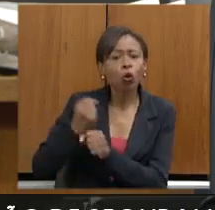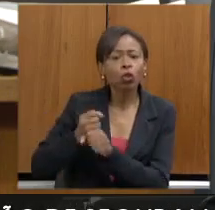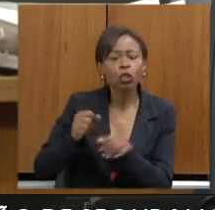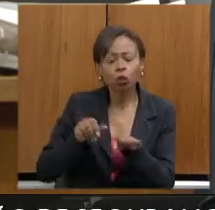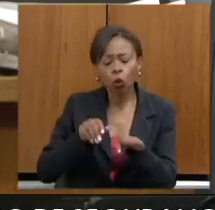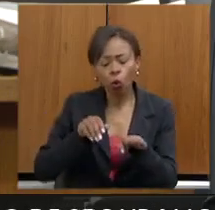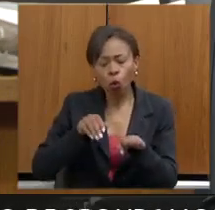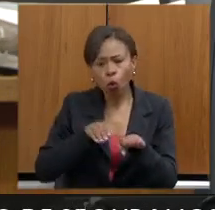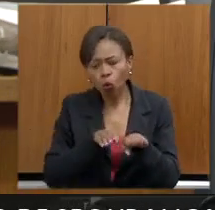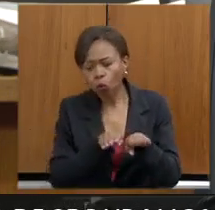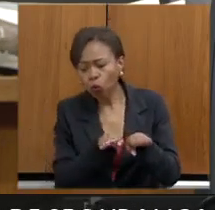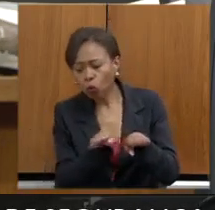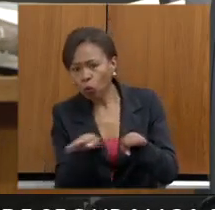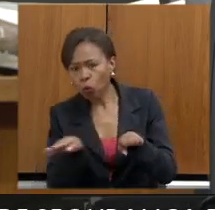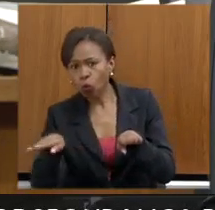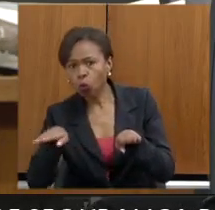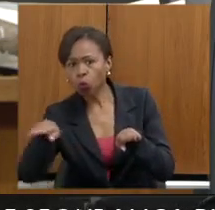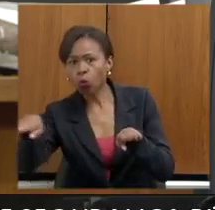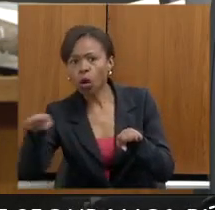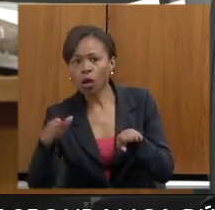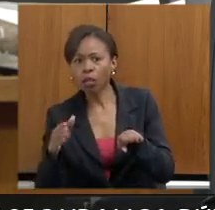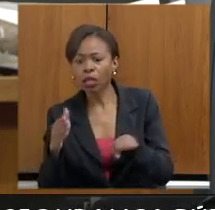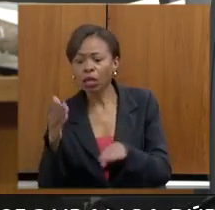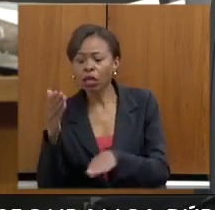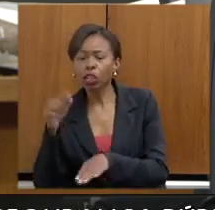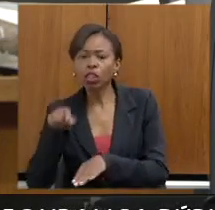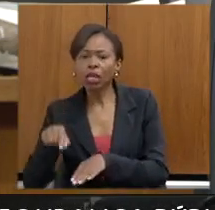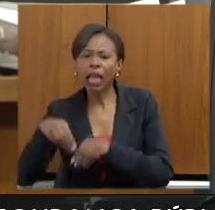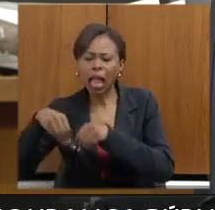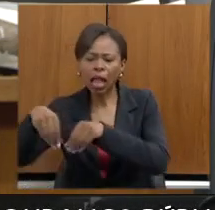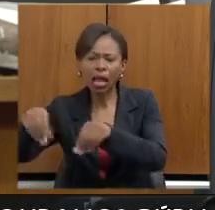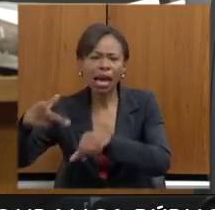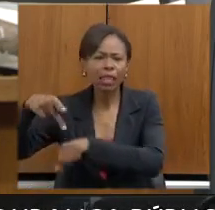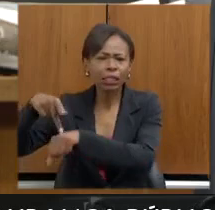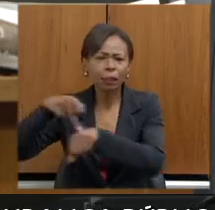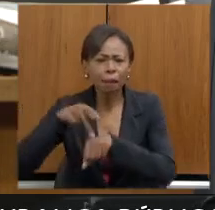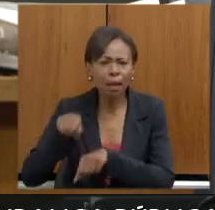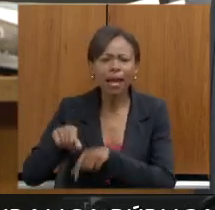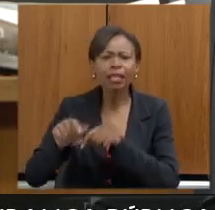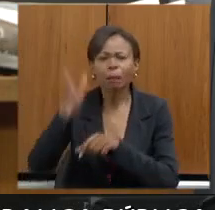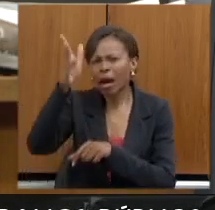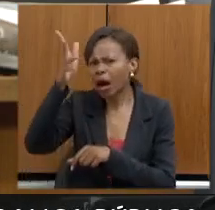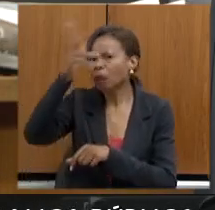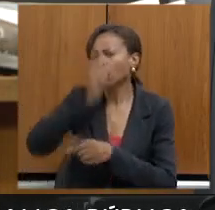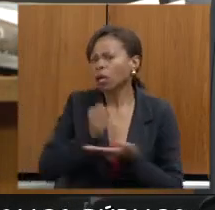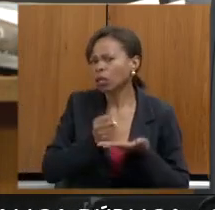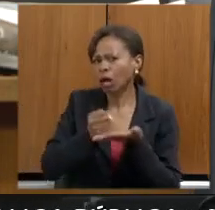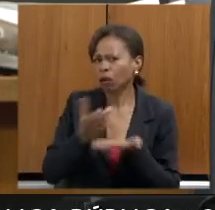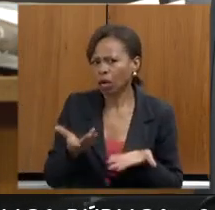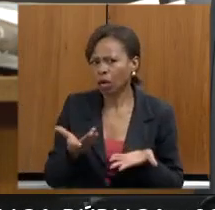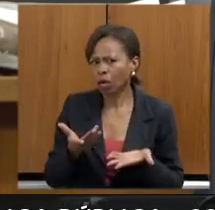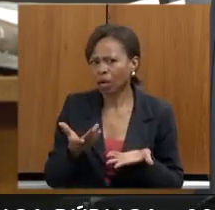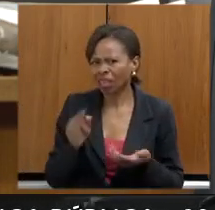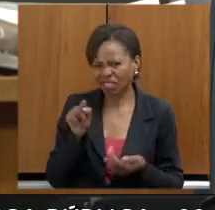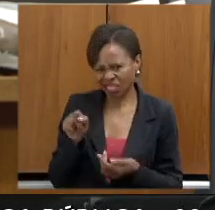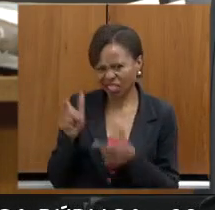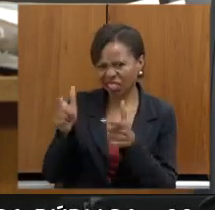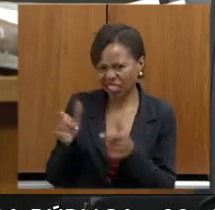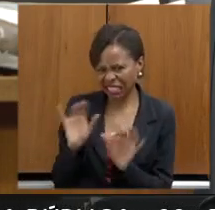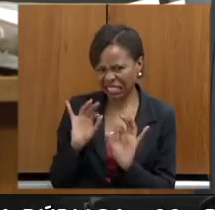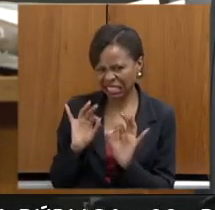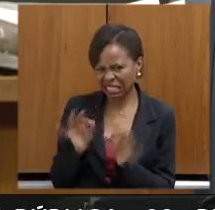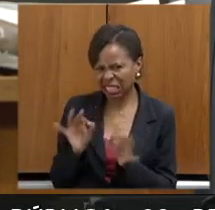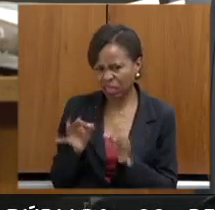eu se eu não tiver depois se pudesse me informar Tecnicamente ela está correta algumas pessoas alguns